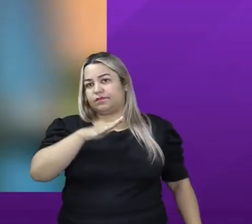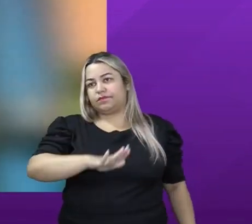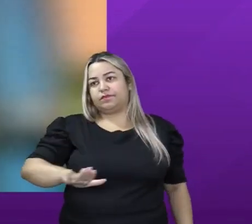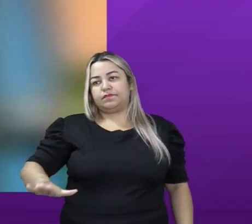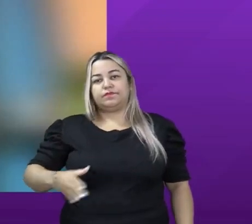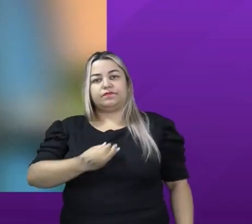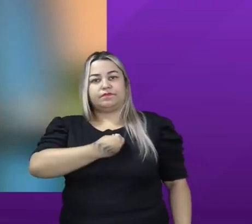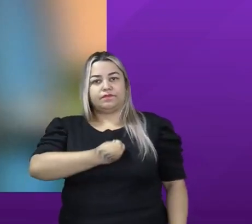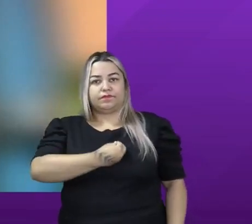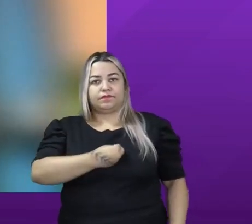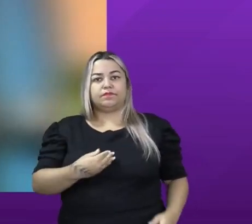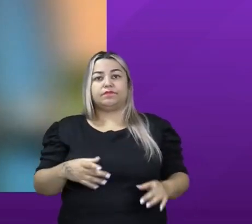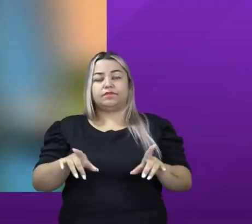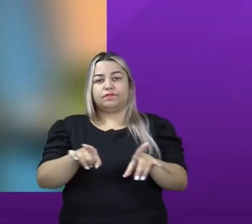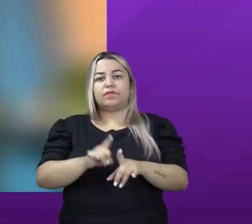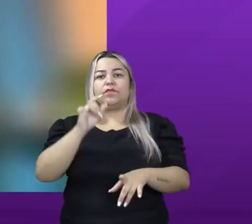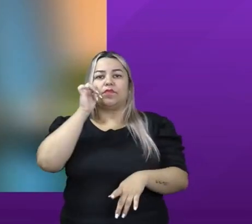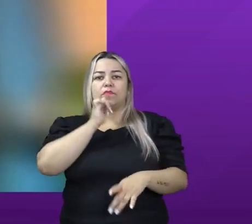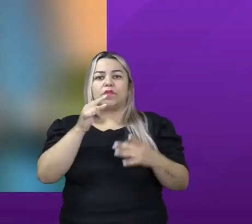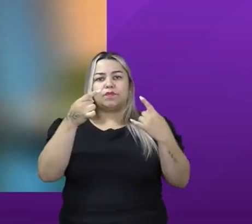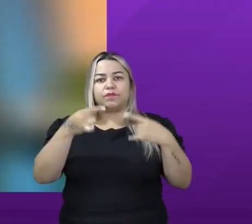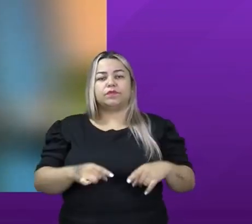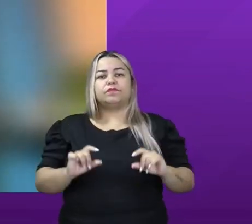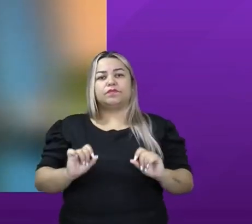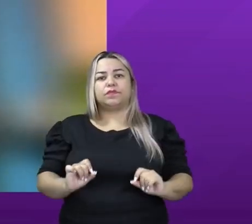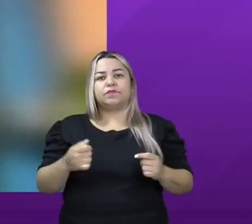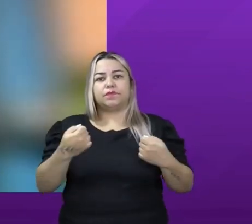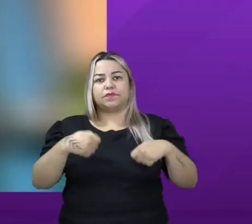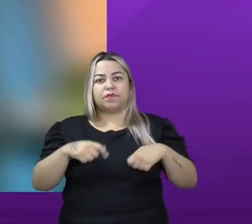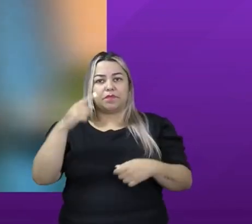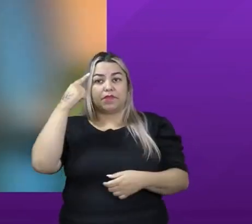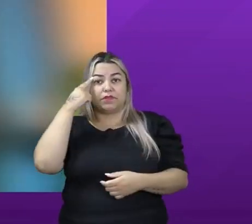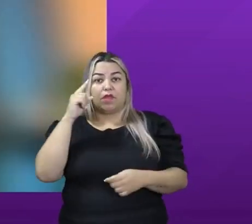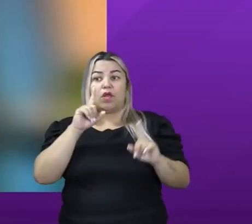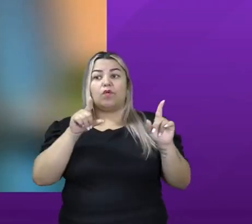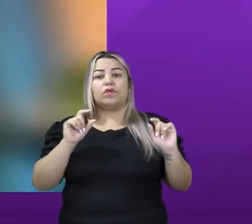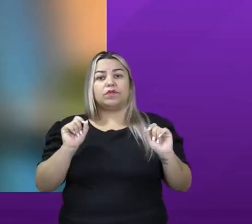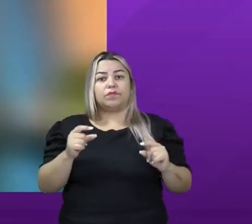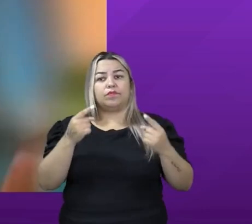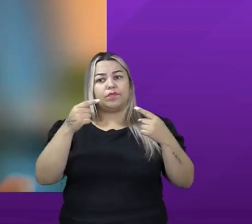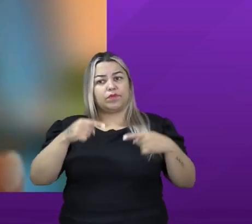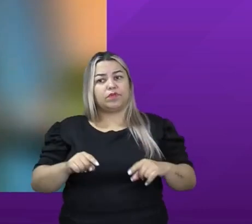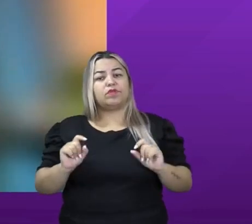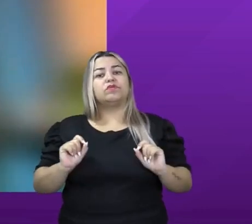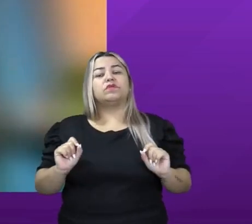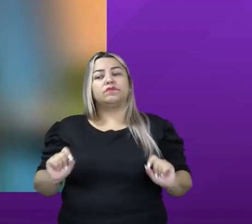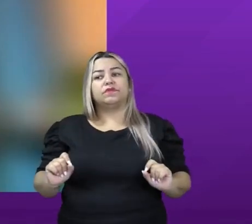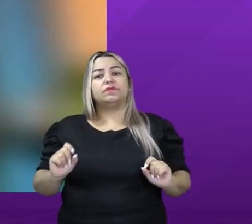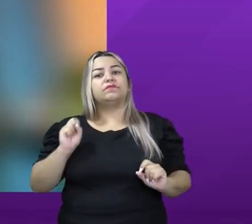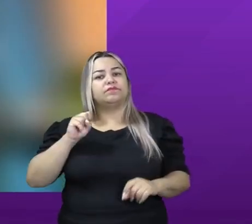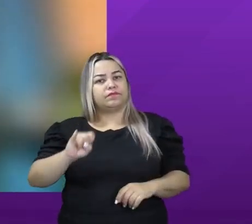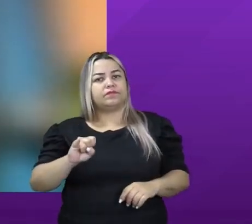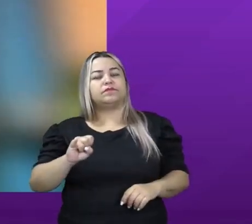que a gente fala da presença das mulheres na política, a gente também precisa pensar que política é essa, se essa